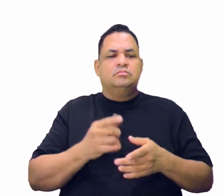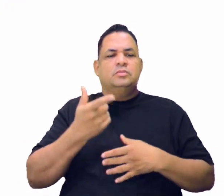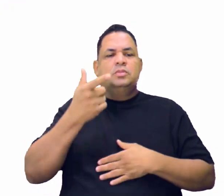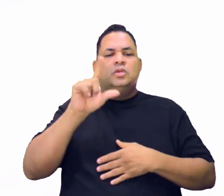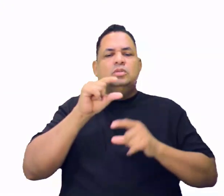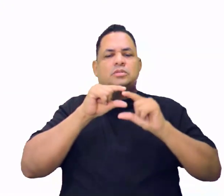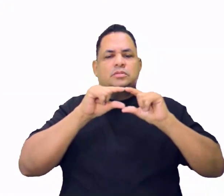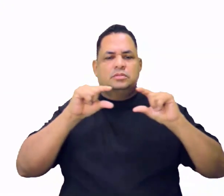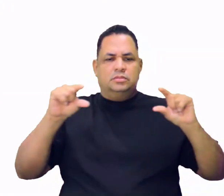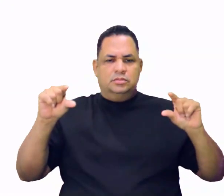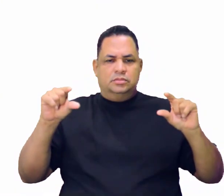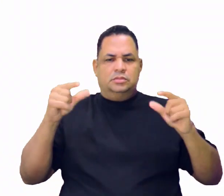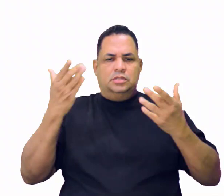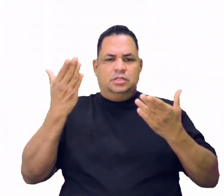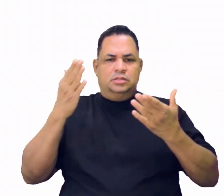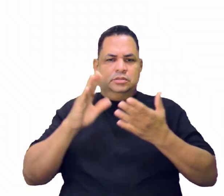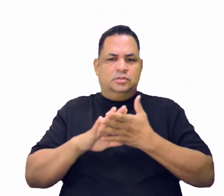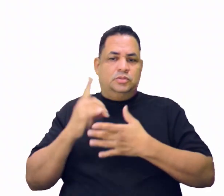aqui para você